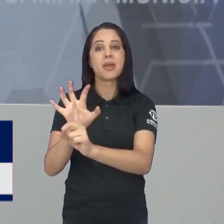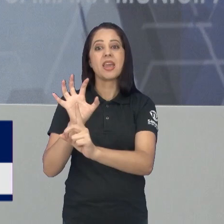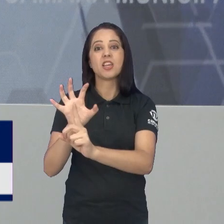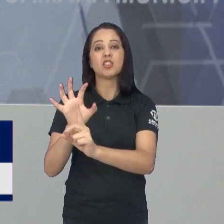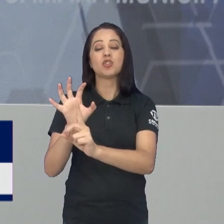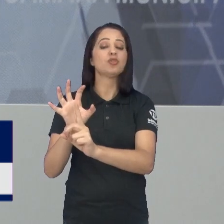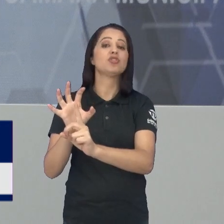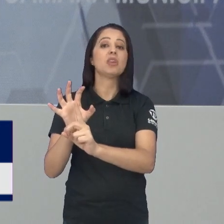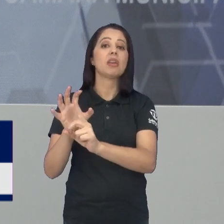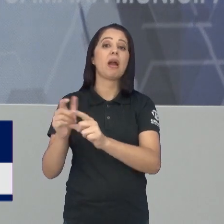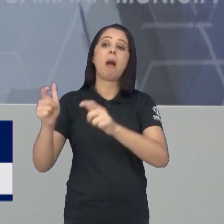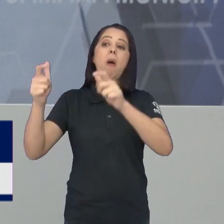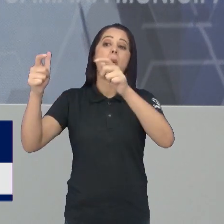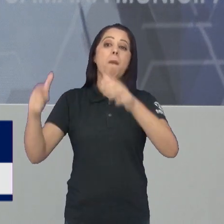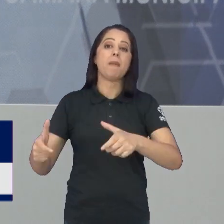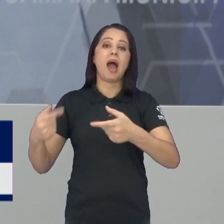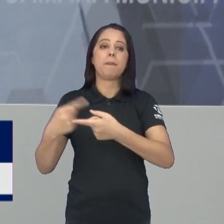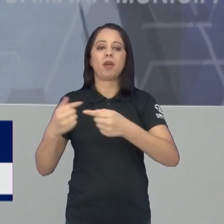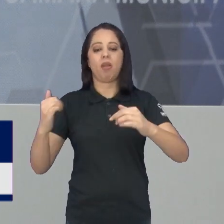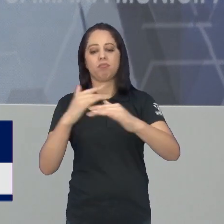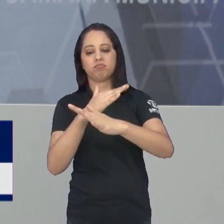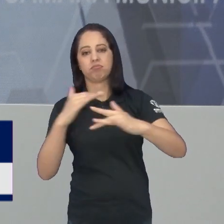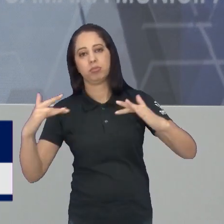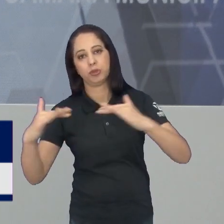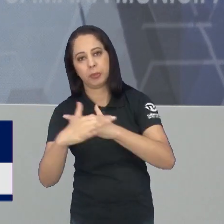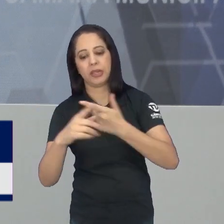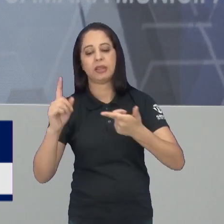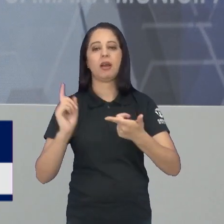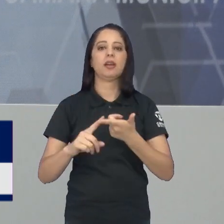na mobilidade, seja